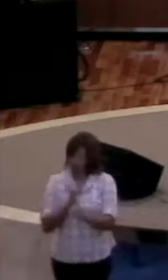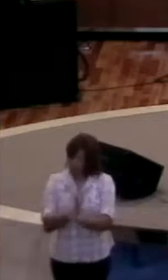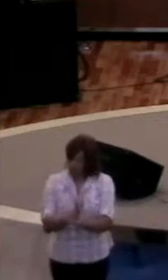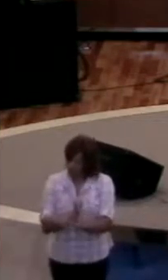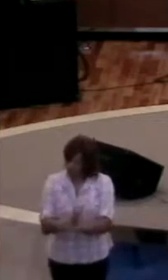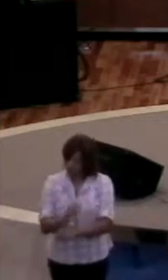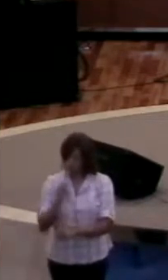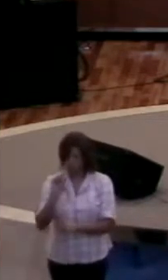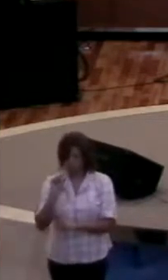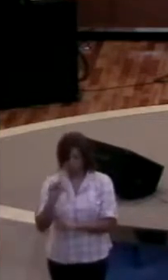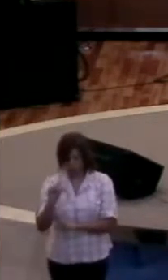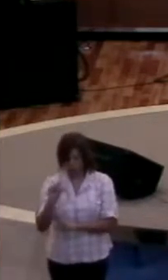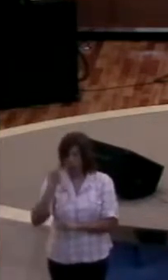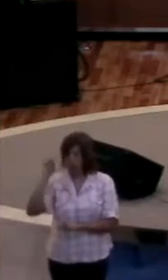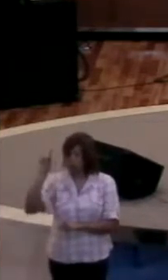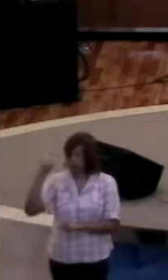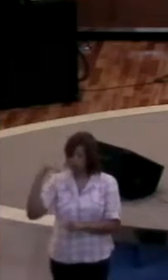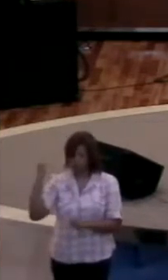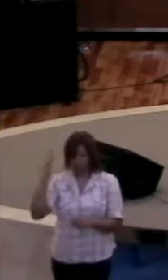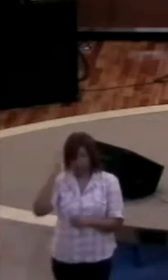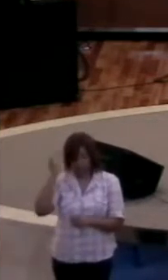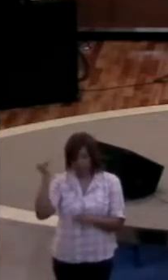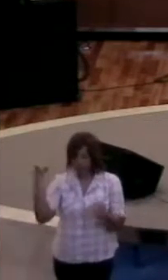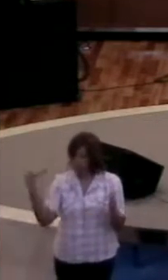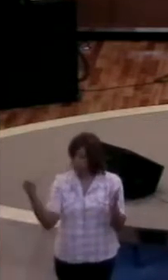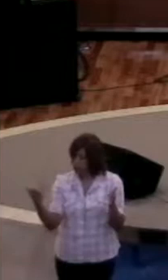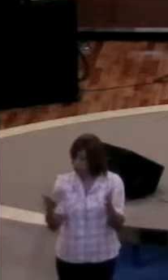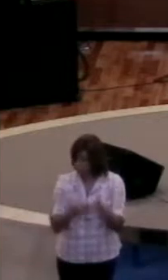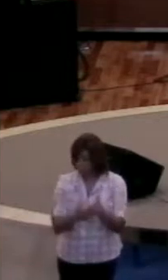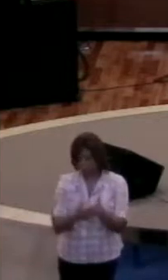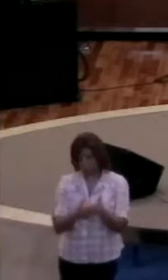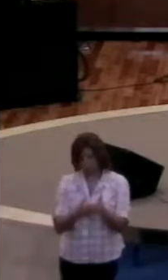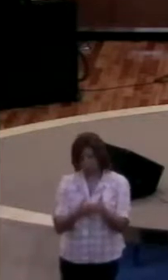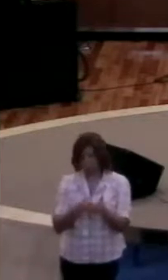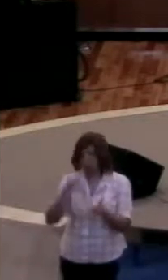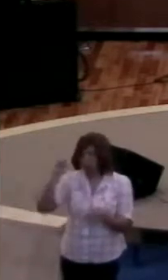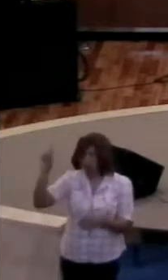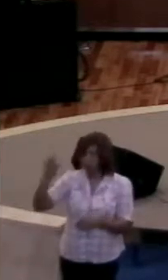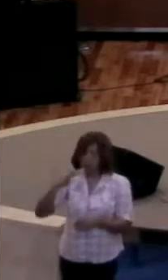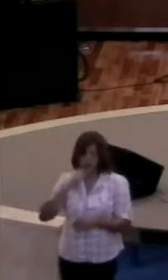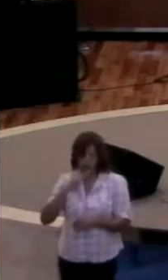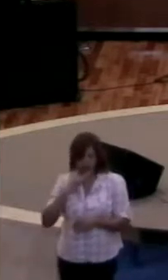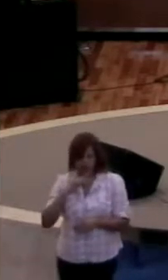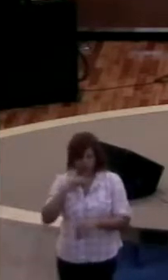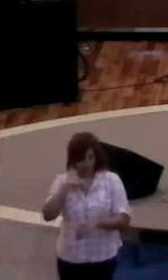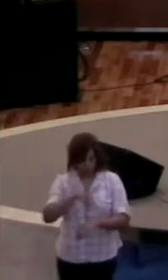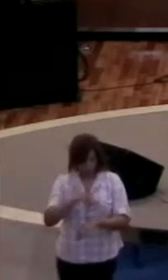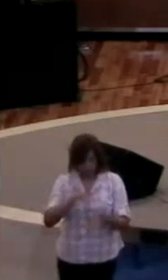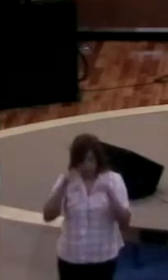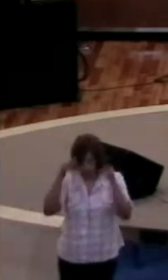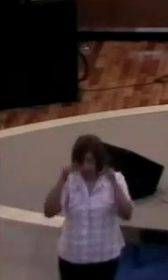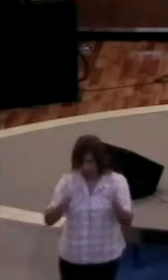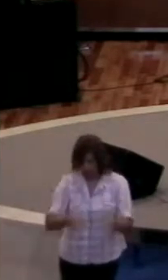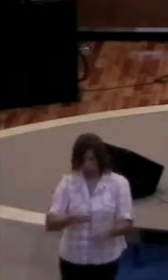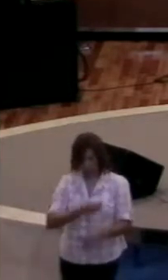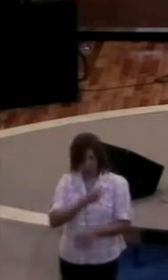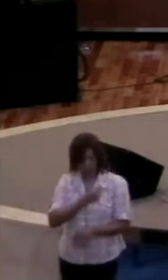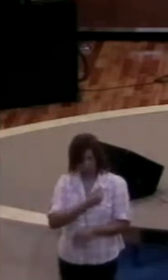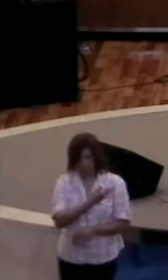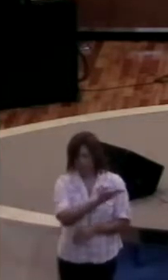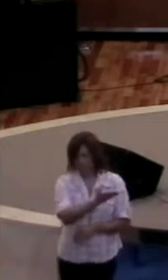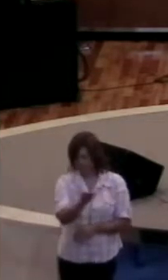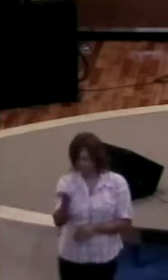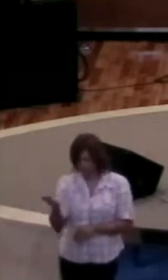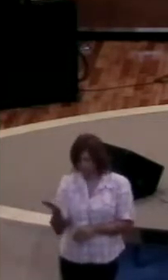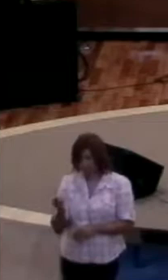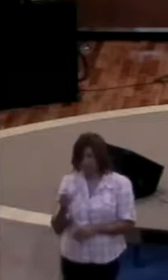pouquinho. Deus sabe de todas as coisas. Deus conhece o tempo na sua vida. Mas pastor,